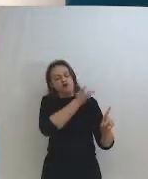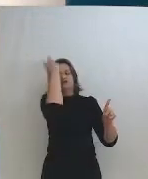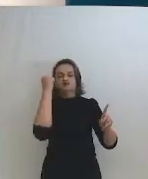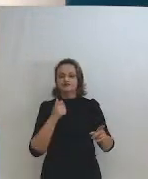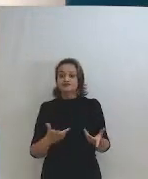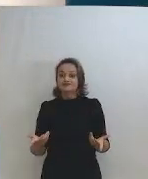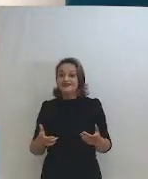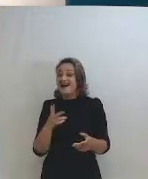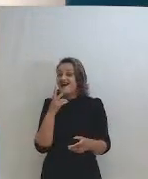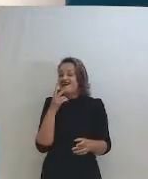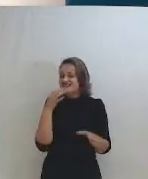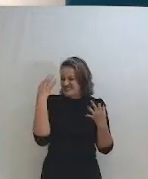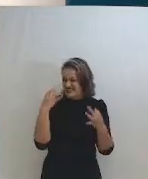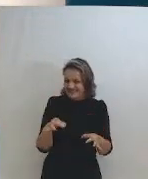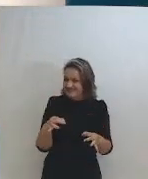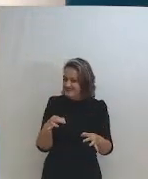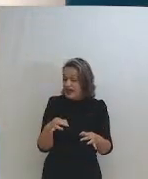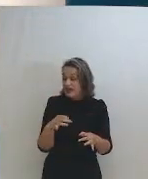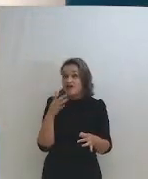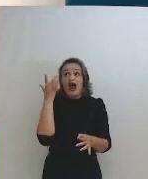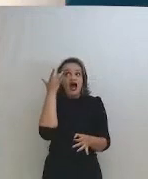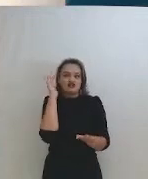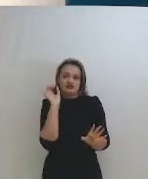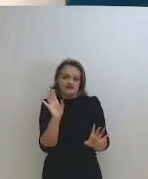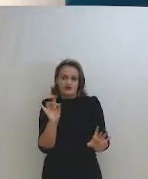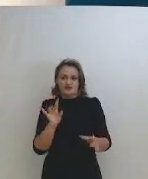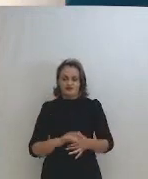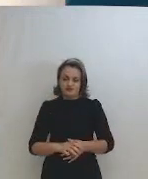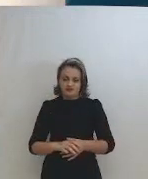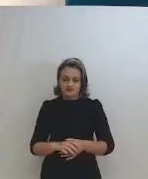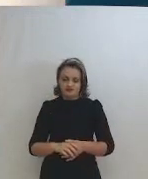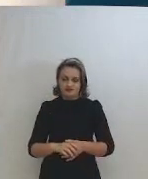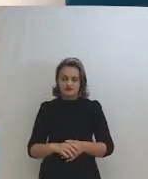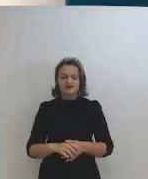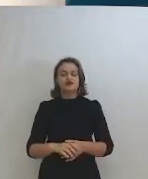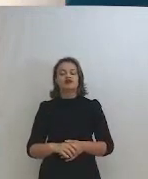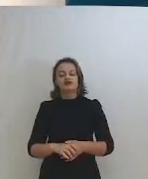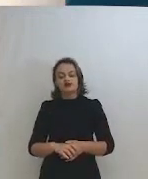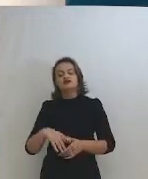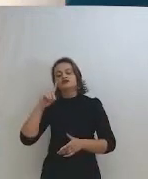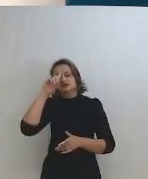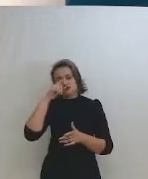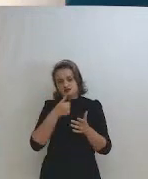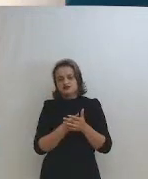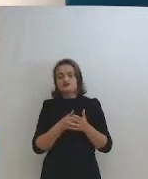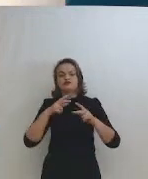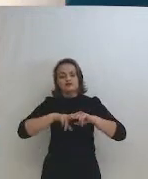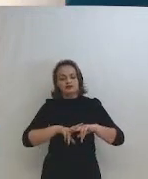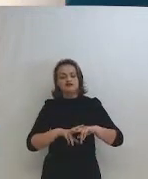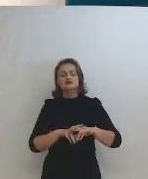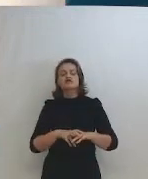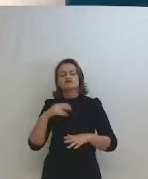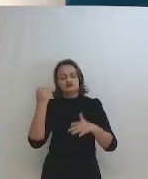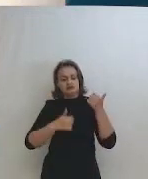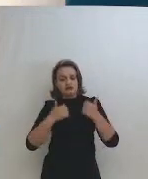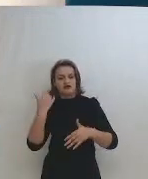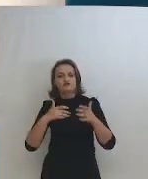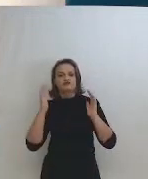Bom, de qualquer sorte, a prisão preventiva foi fundamentada, depois foi ratificada na sentença de